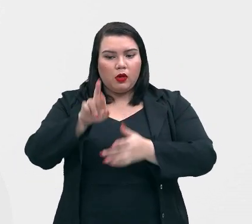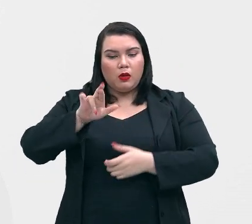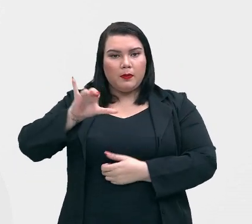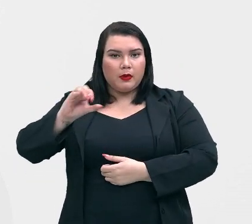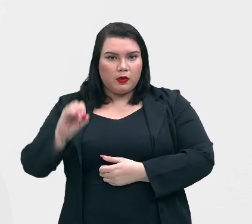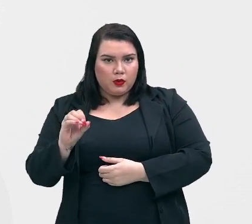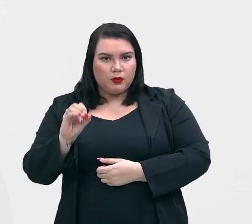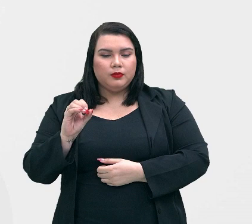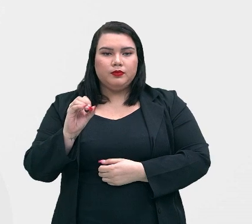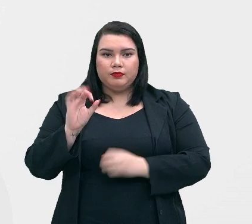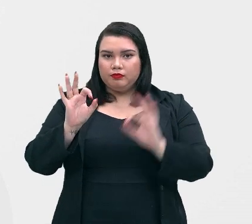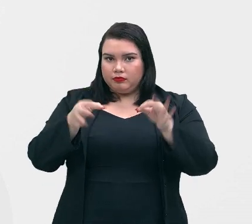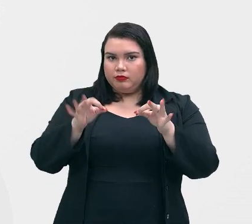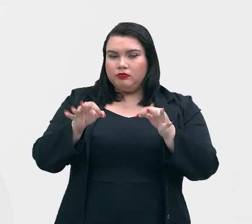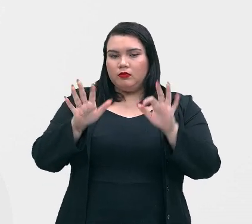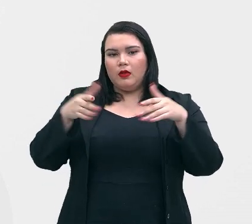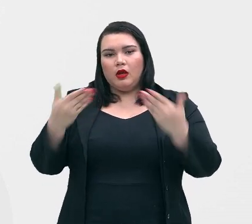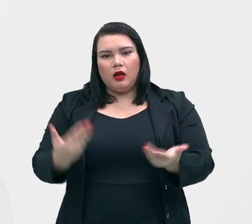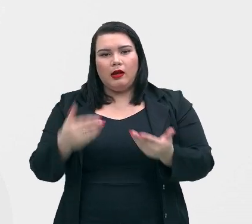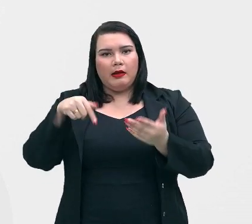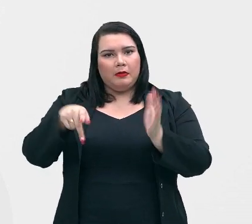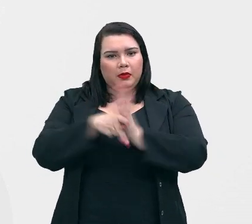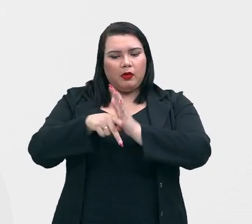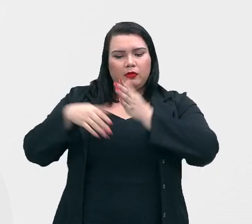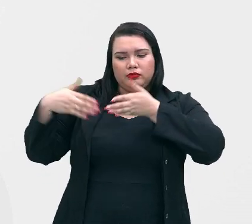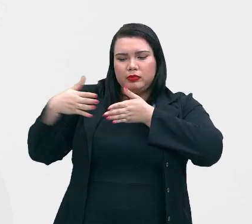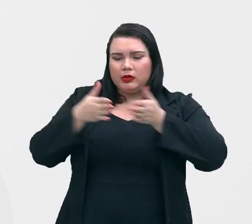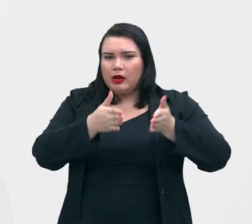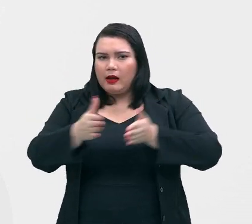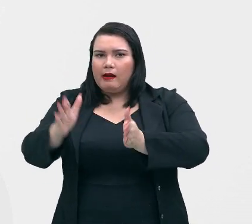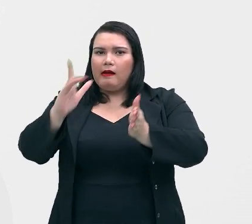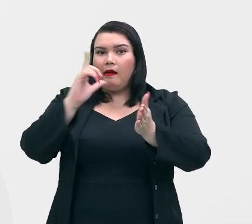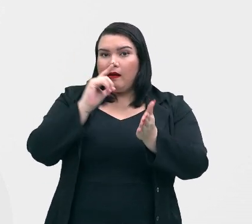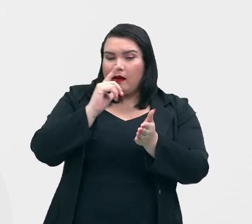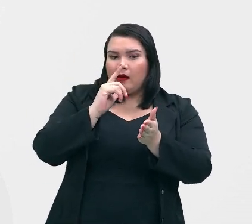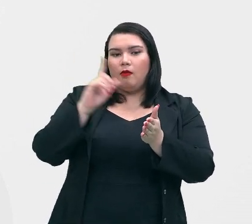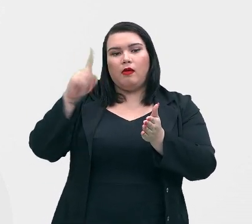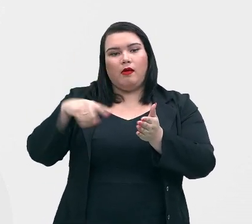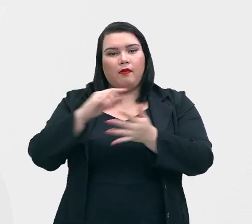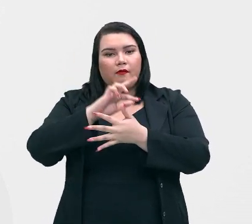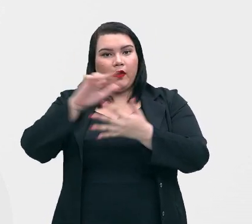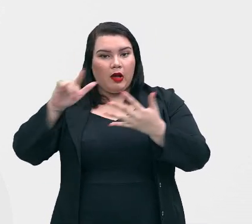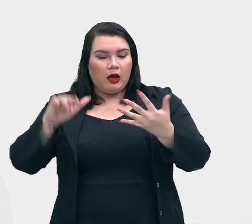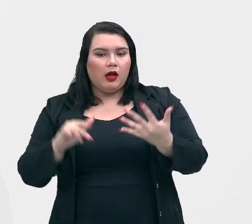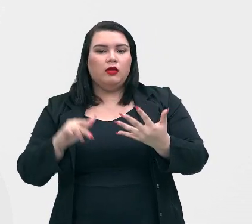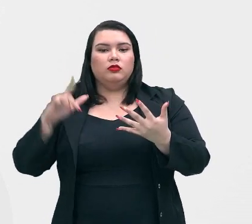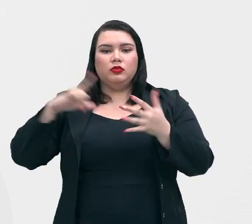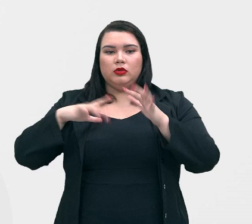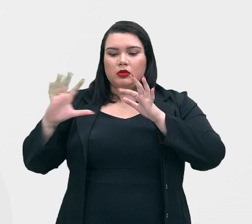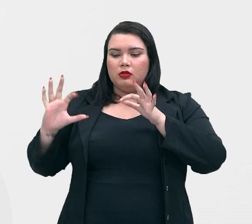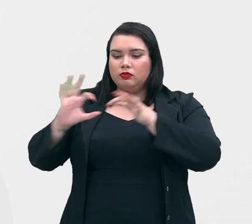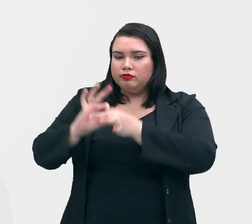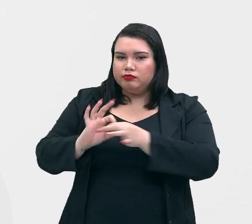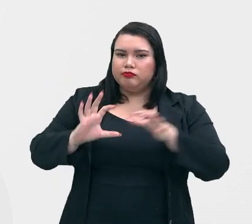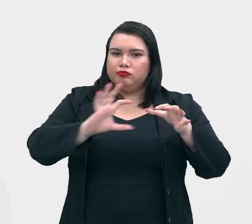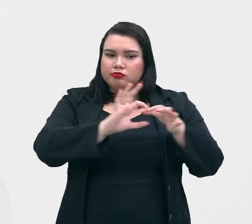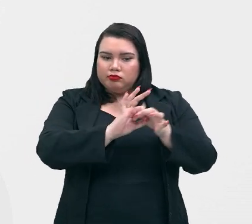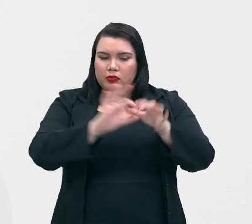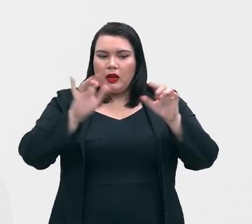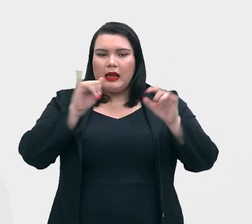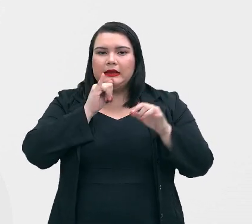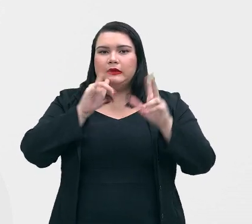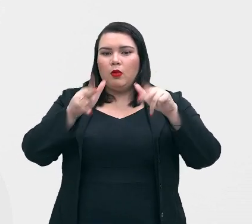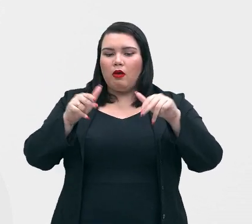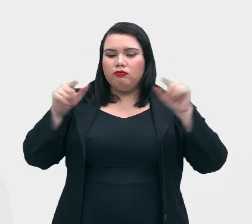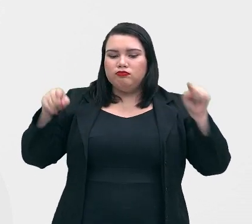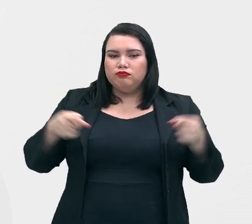Então, essa rede de drenagem ou rede hidrográfica vai ser esse conjunto de rios que acabam se interligando e que